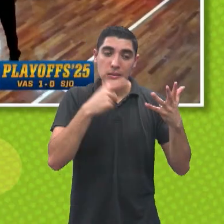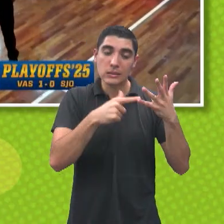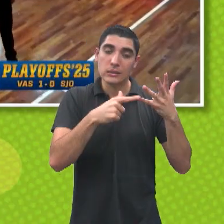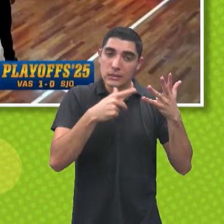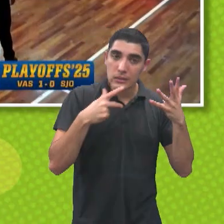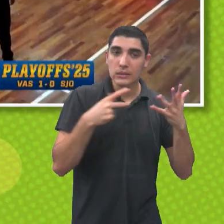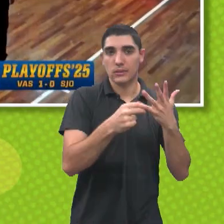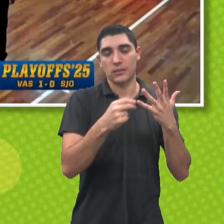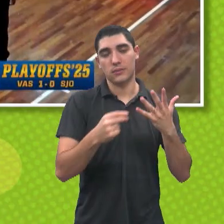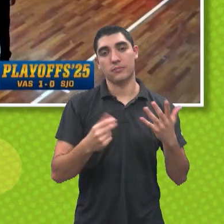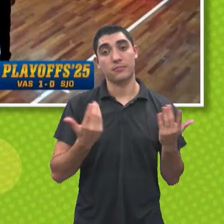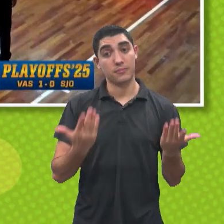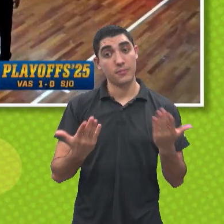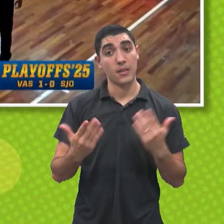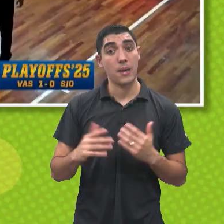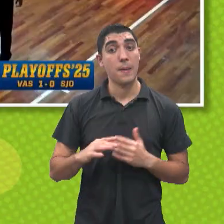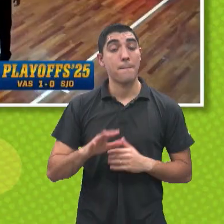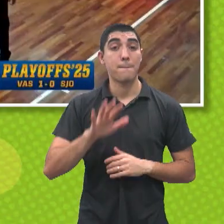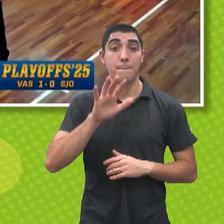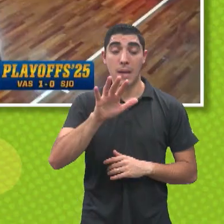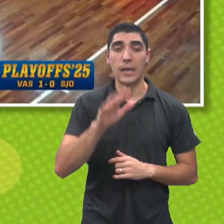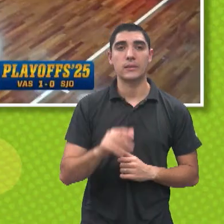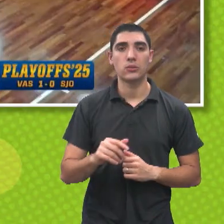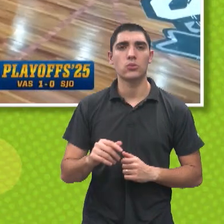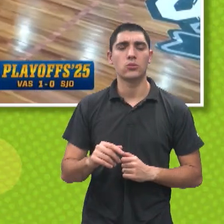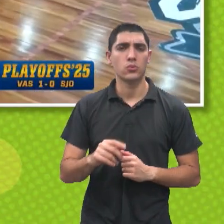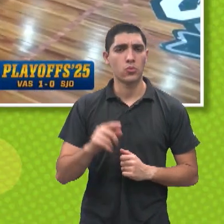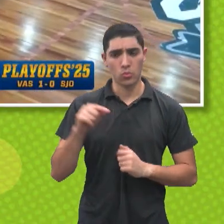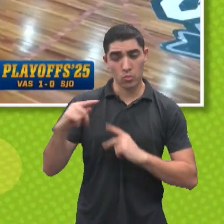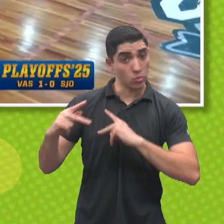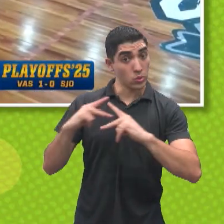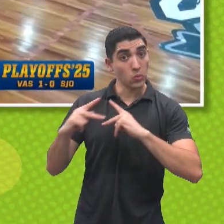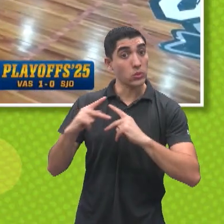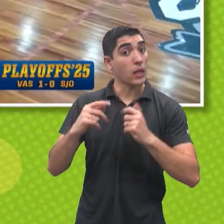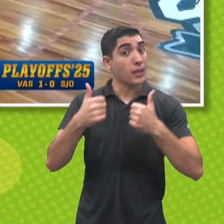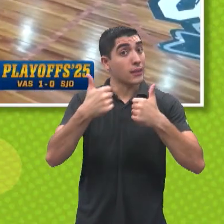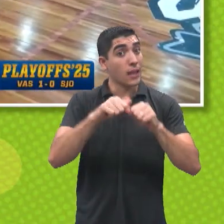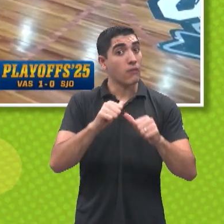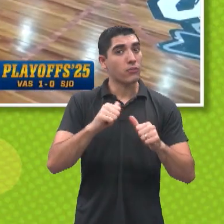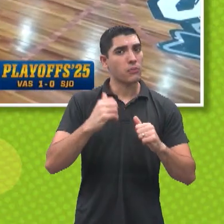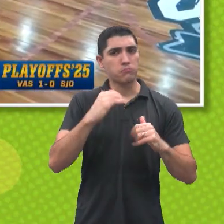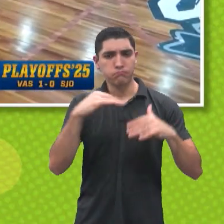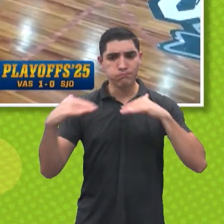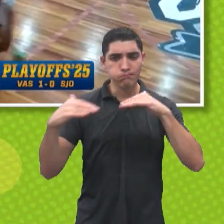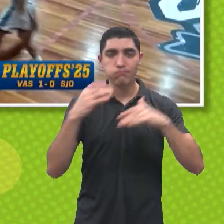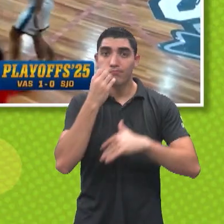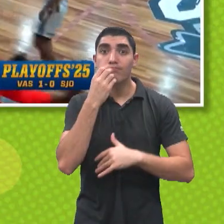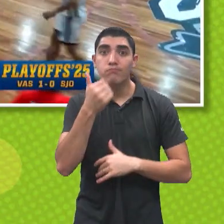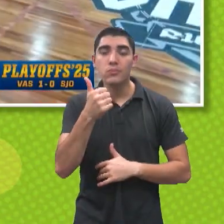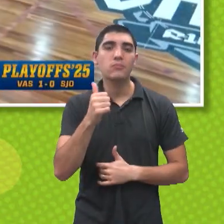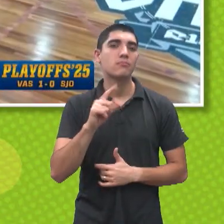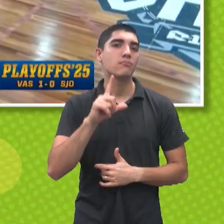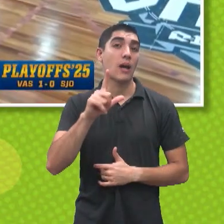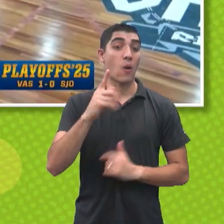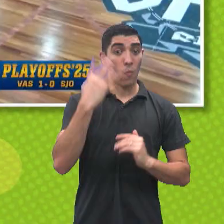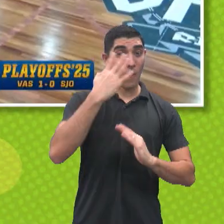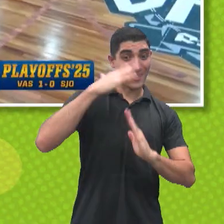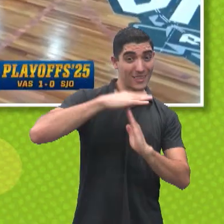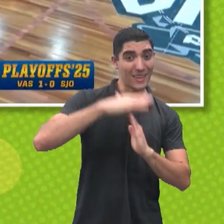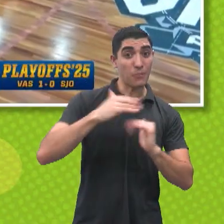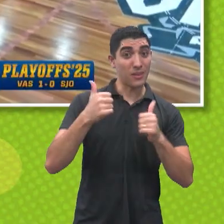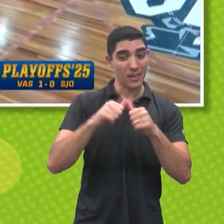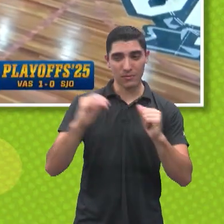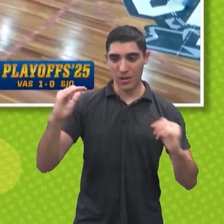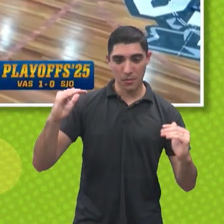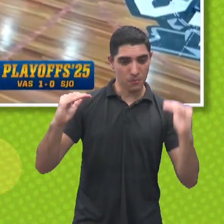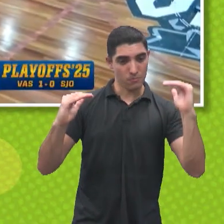lá em São Januário, né? O São José até jogou bem, se recuperou no último quarto, mas não foi o suficiente. Tem que o Regis Marrero, acho que a